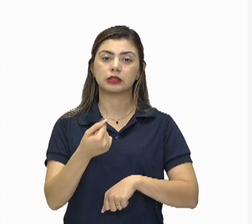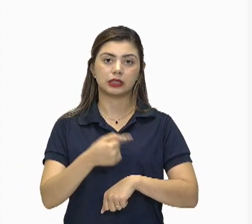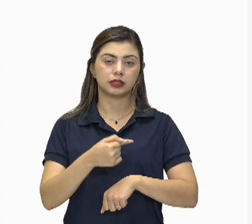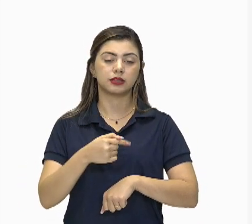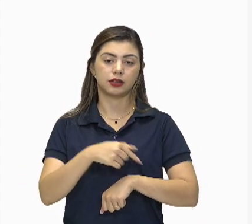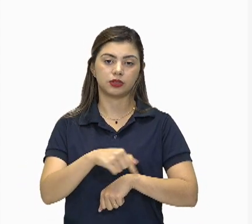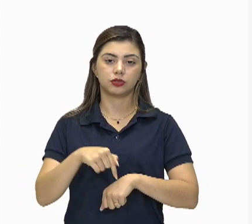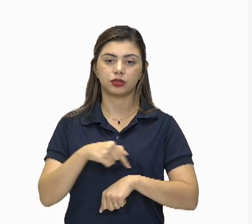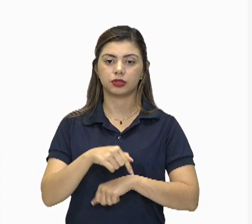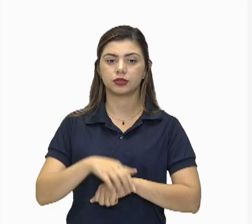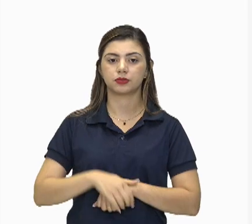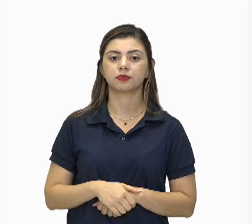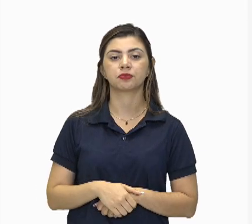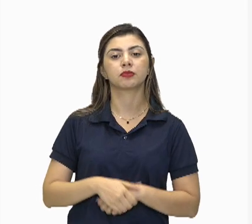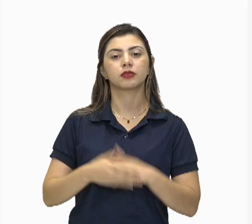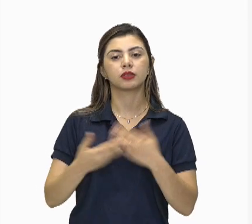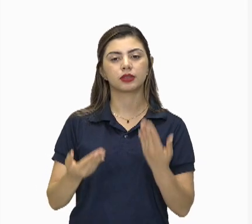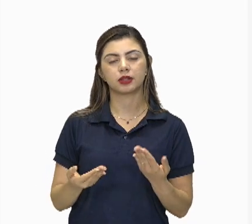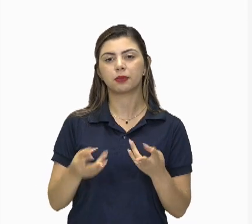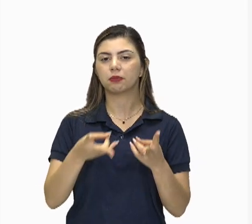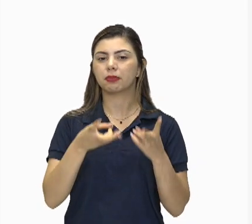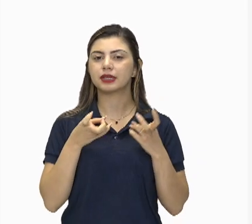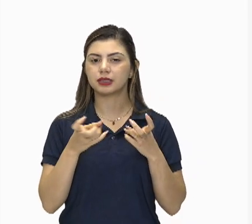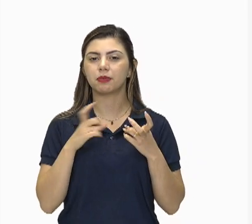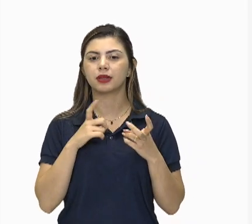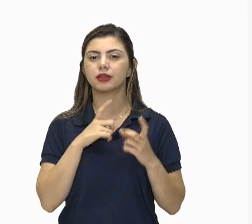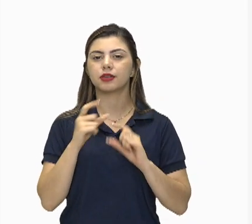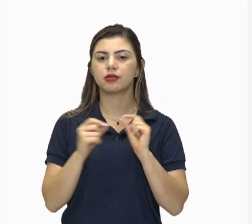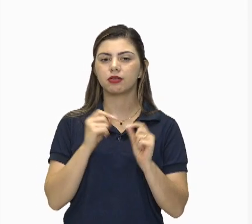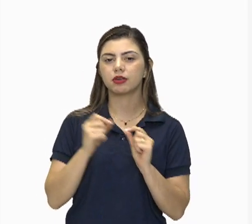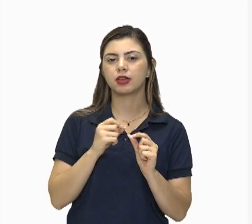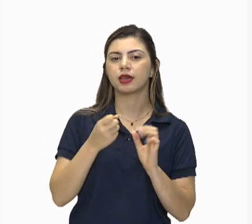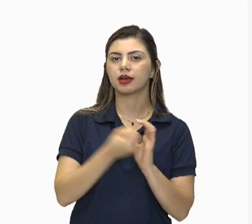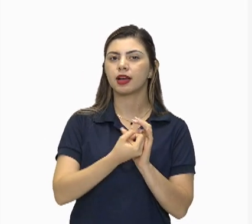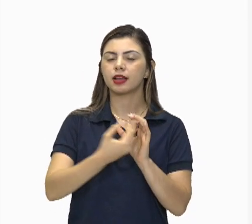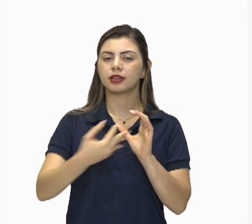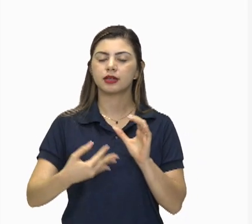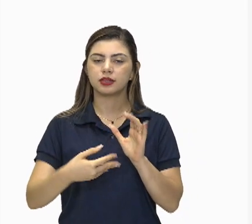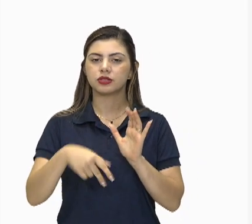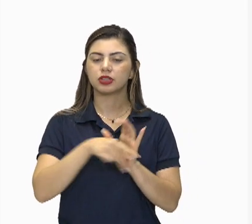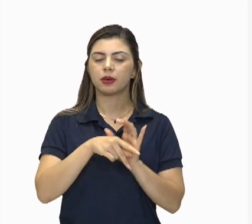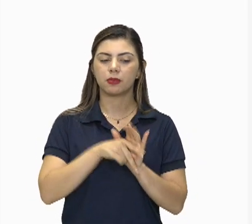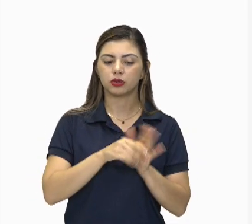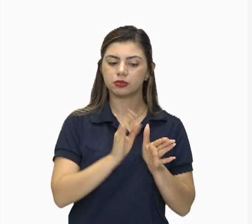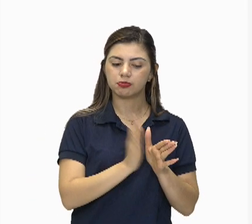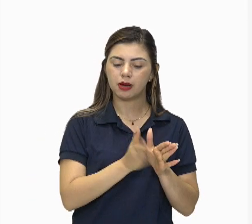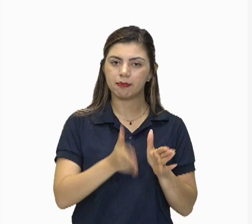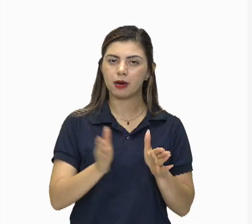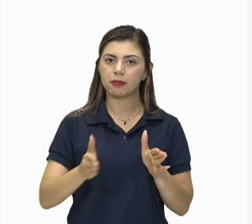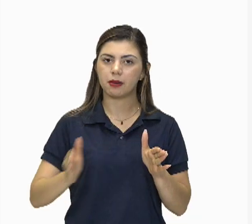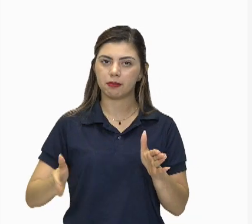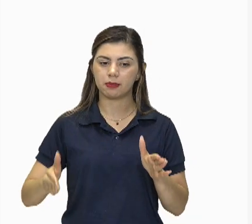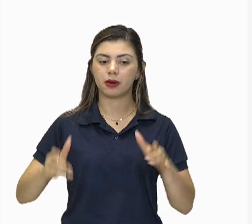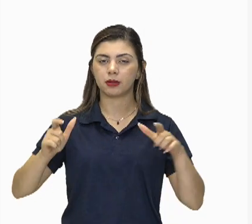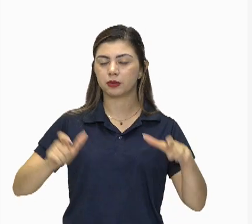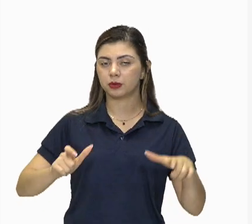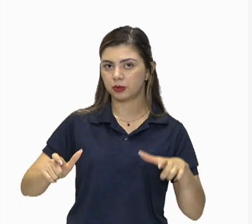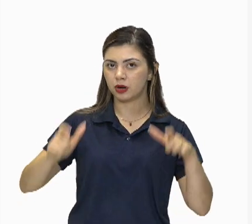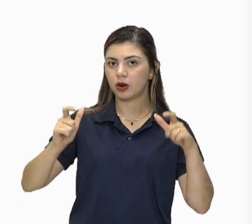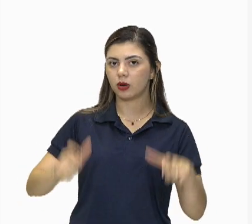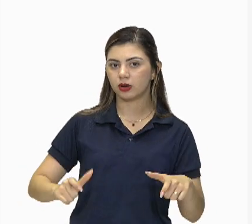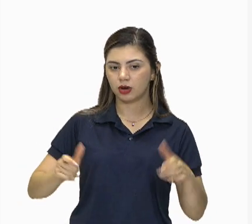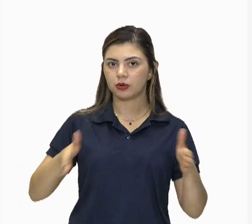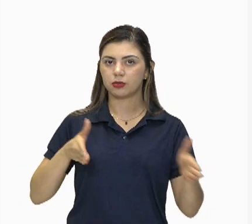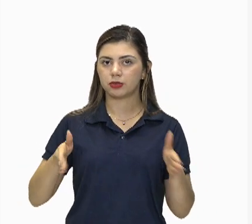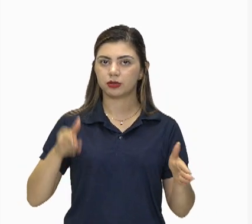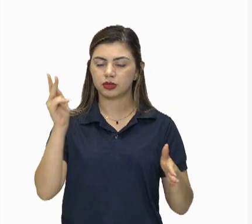17 horas. Então tem todo esse tipo aí para mostrar o tempo que aconteceu a história. Já o